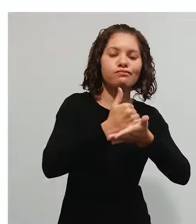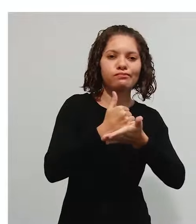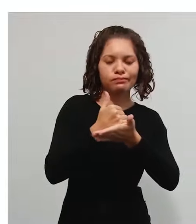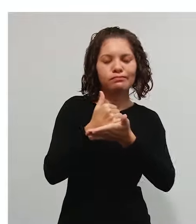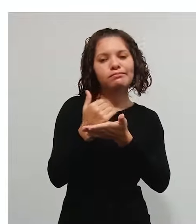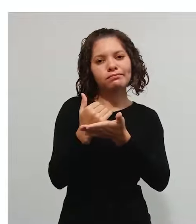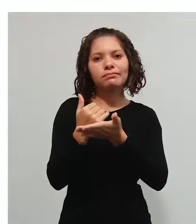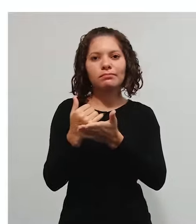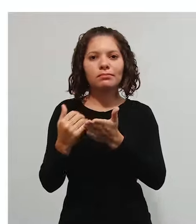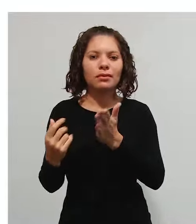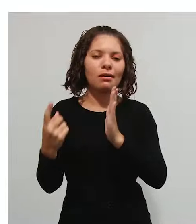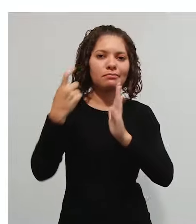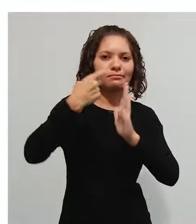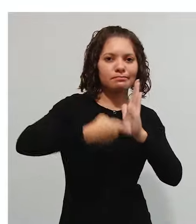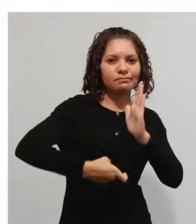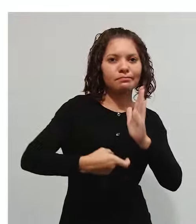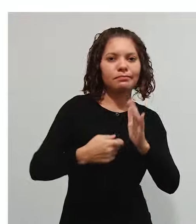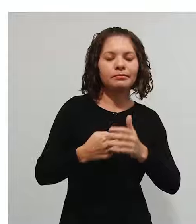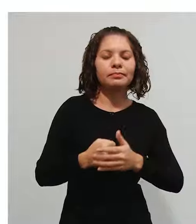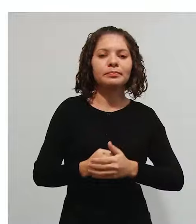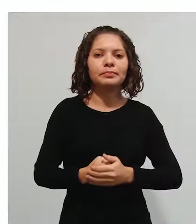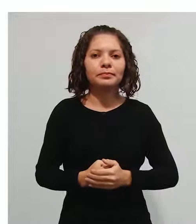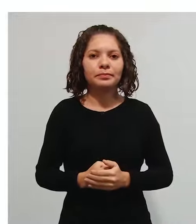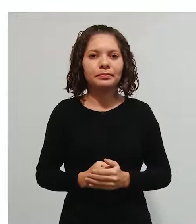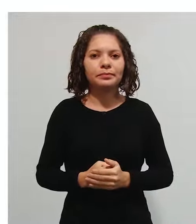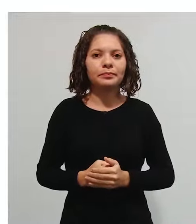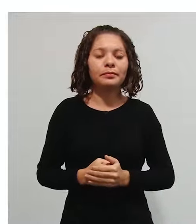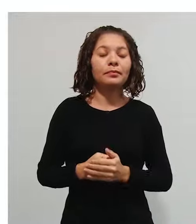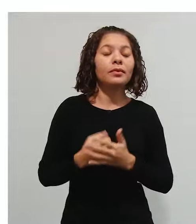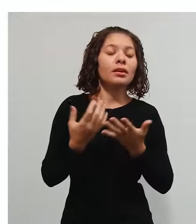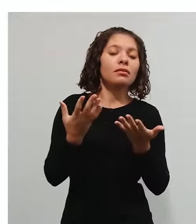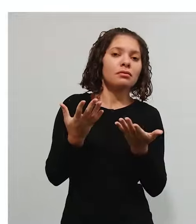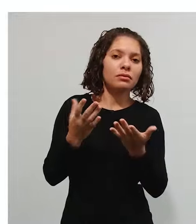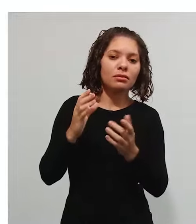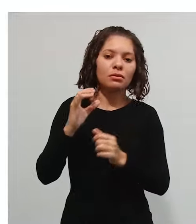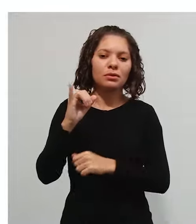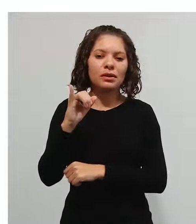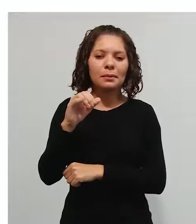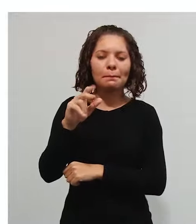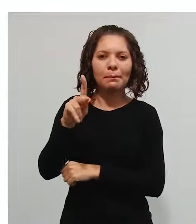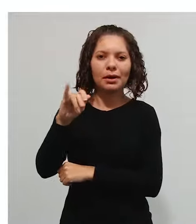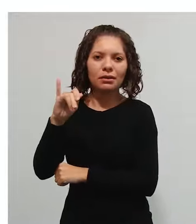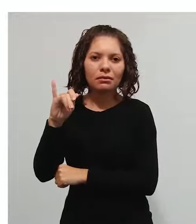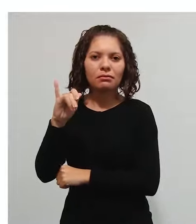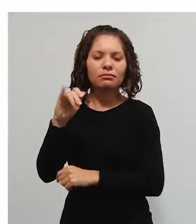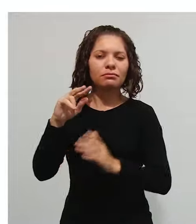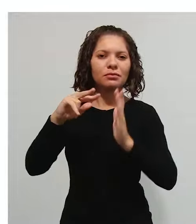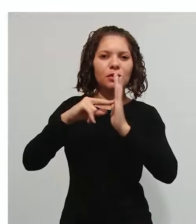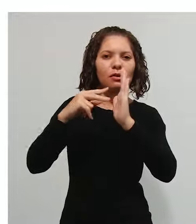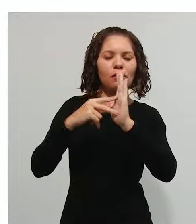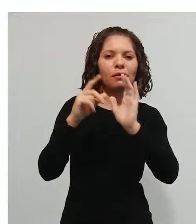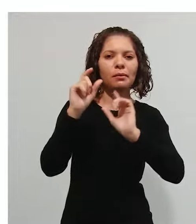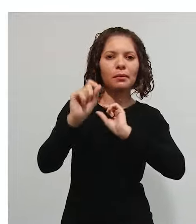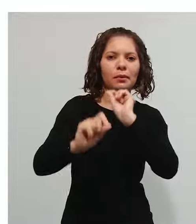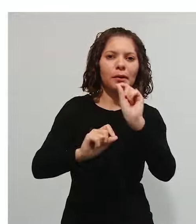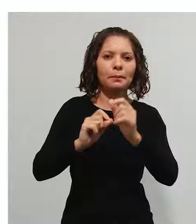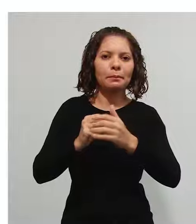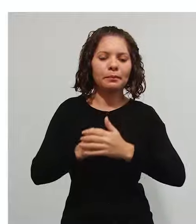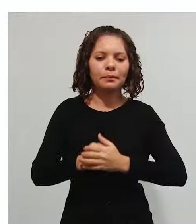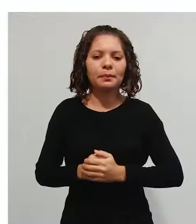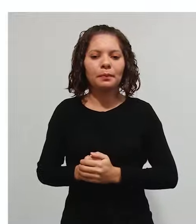e ele será não cumulativo Ou seja a compensação em cada operação com o montante